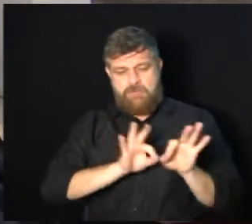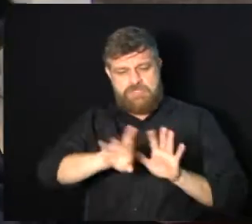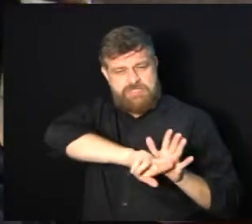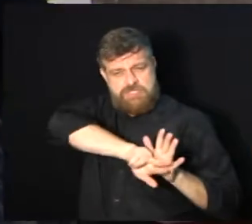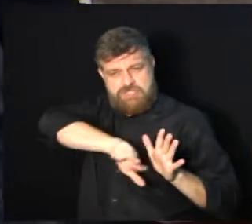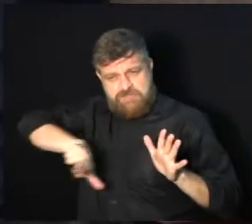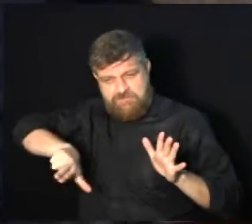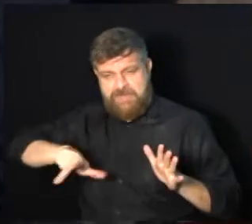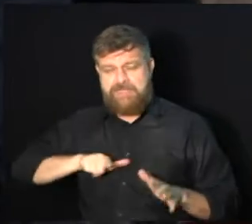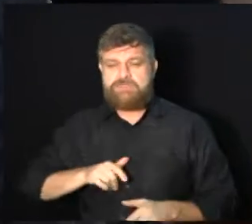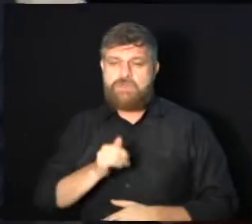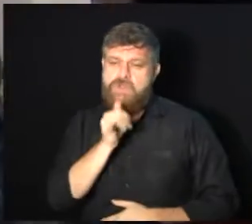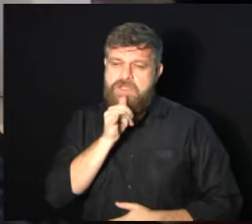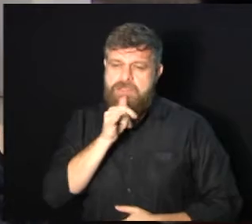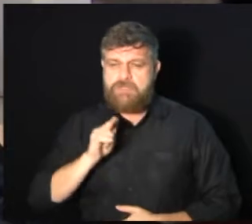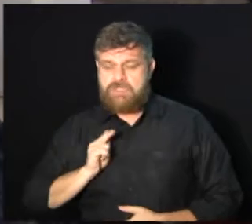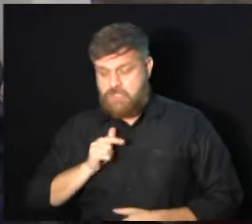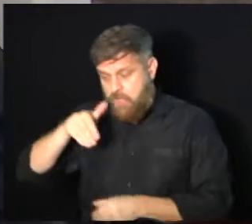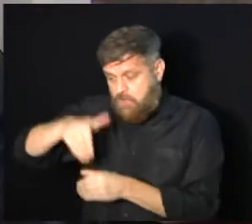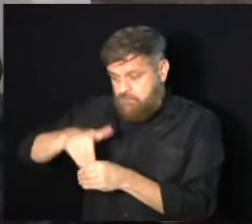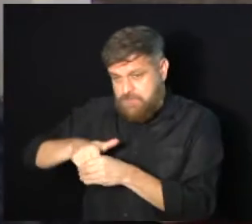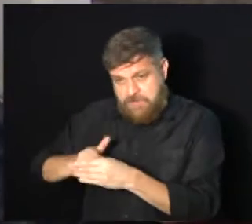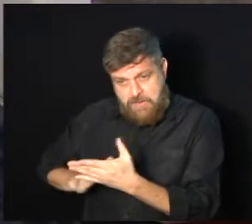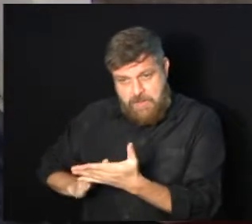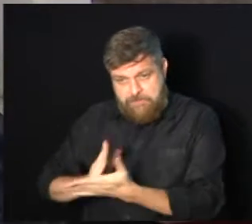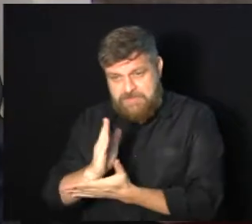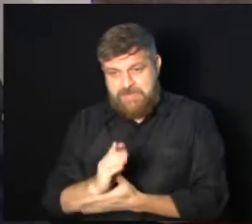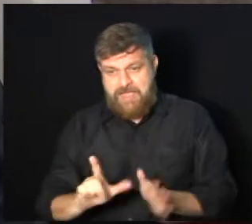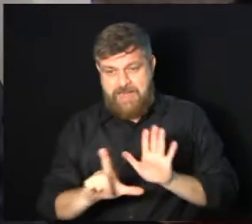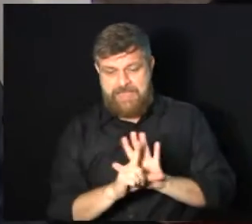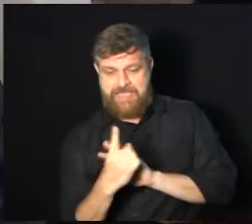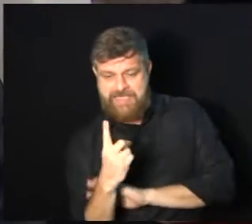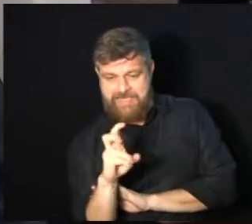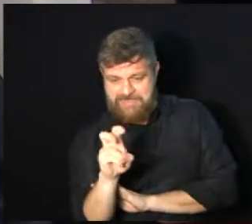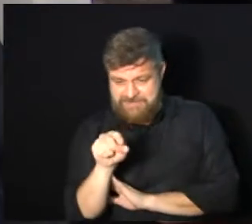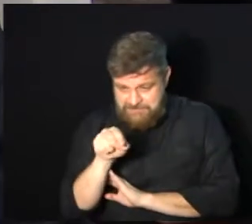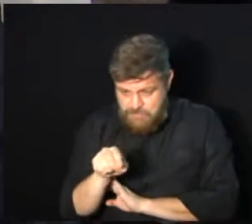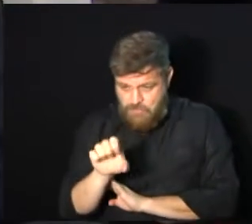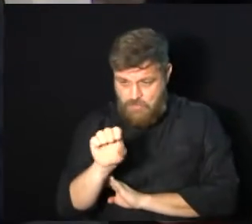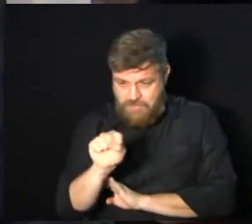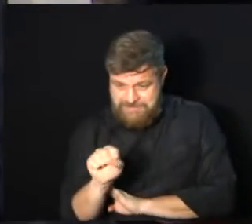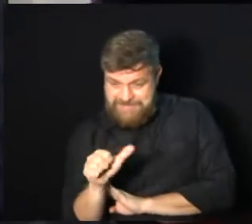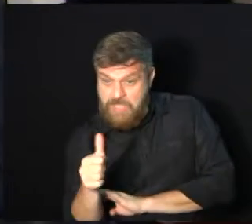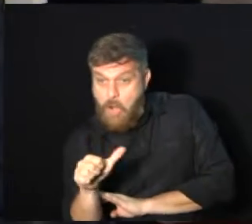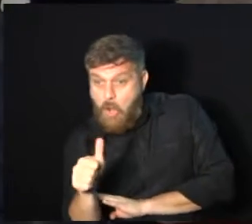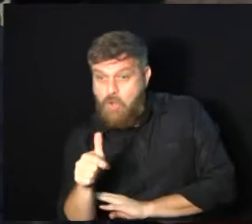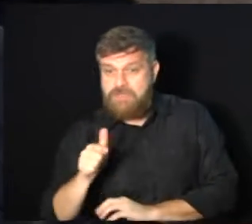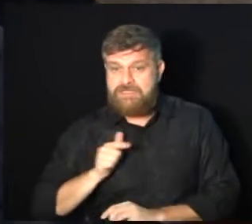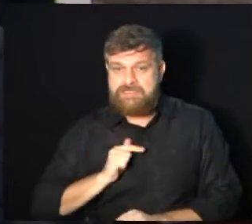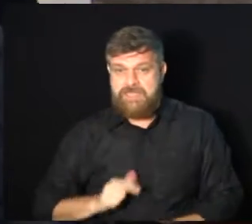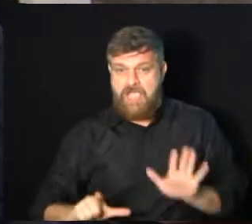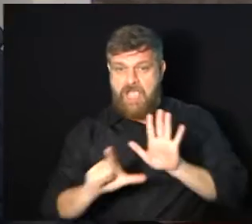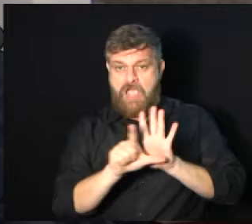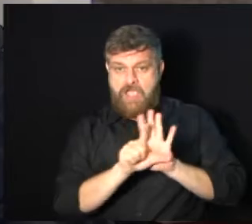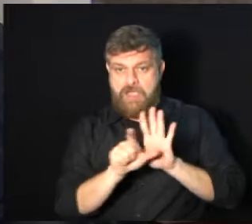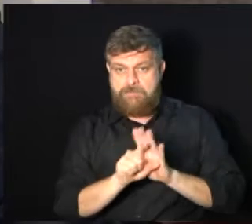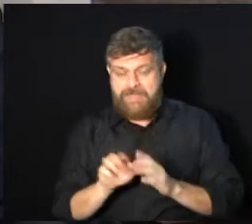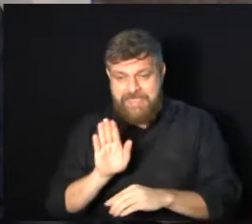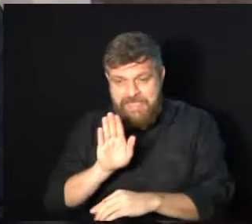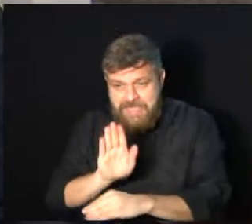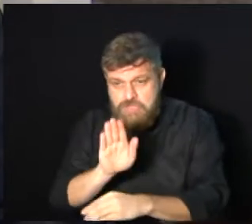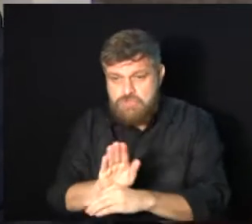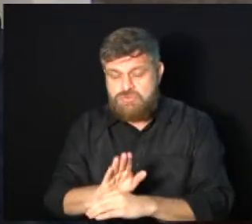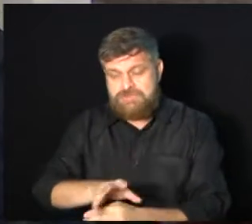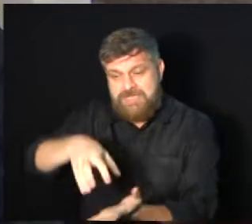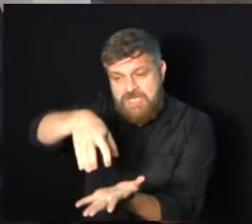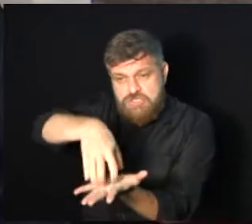como um projeto que nós aprovamos da Lei 15.811, uma lei de utilidade pública, Associação Civil